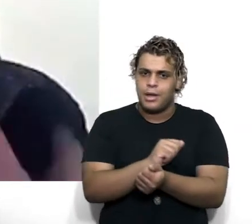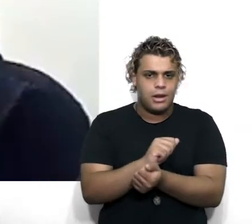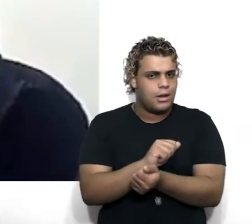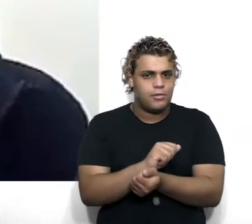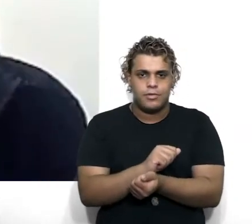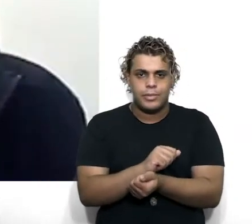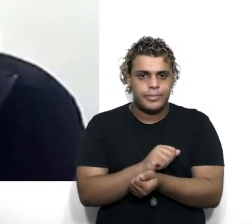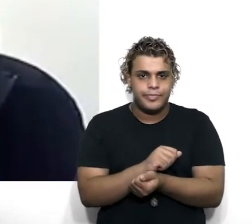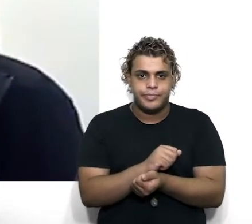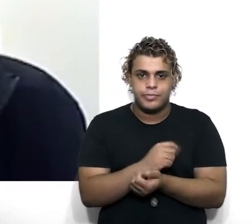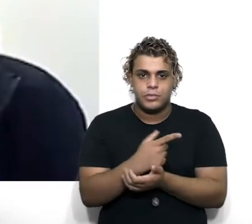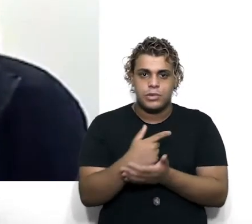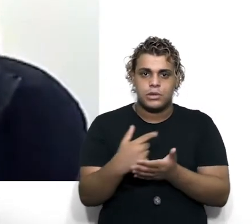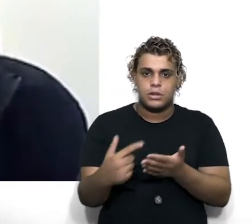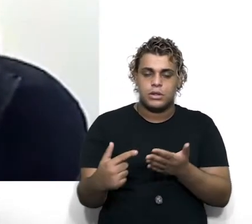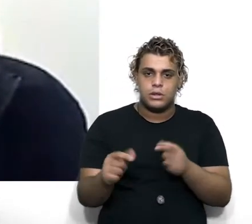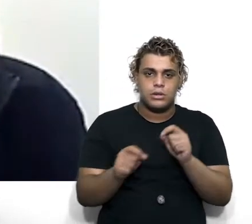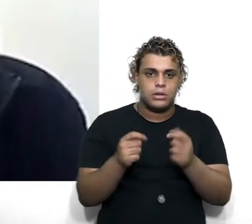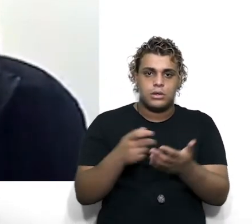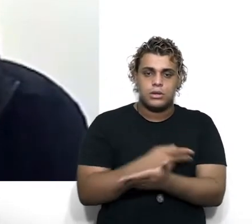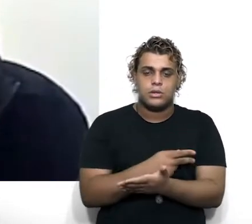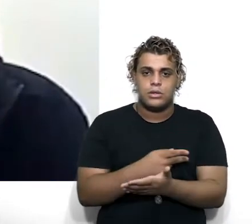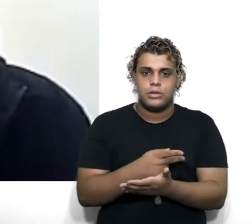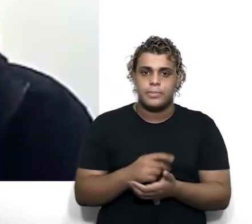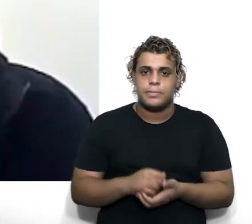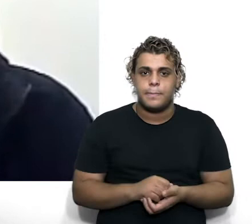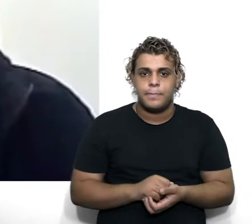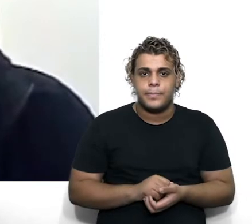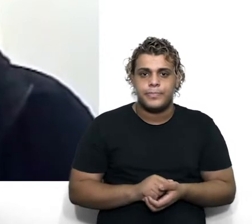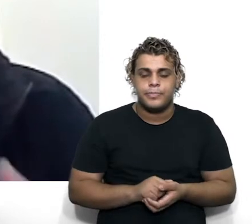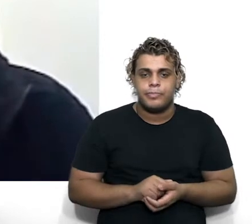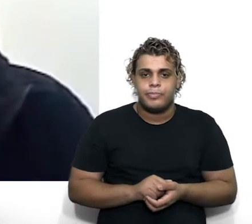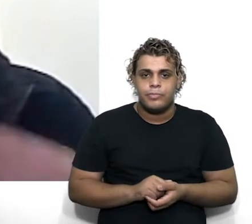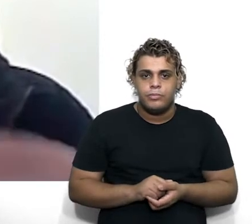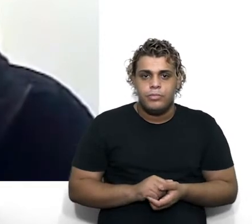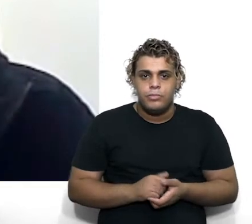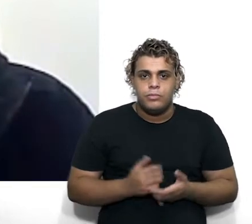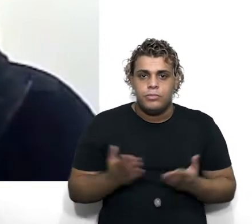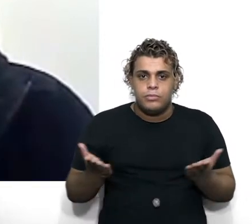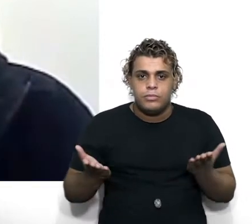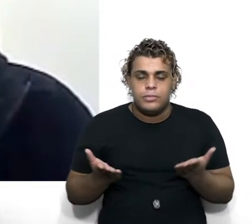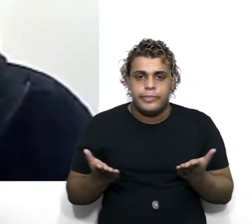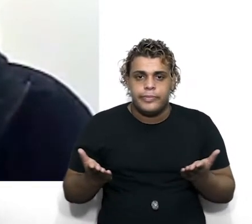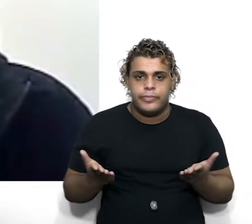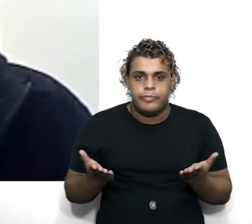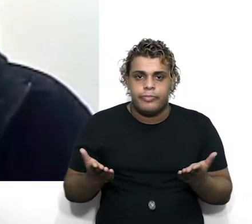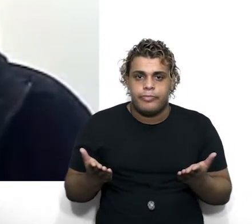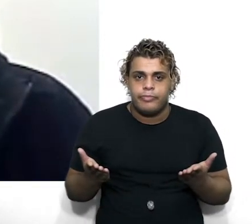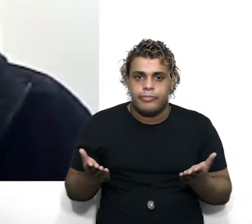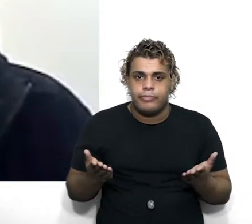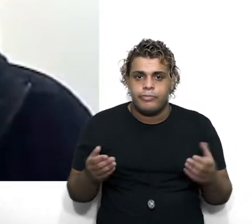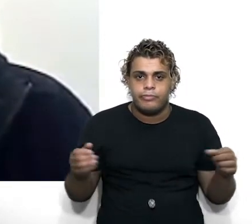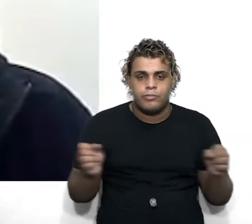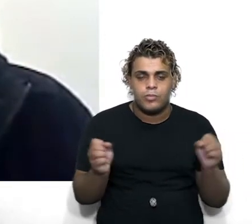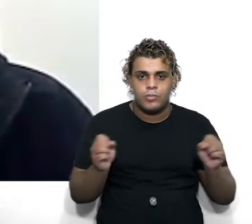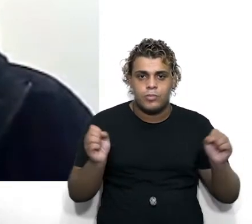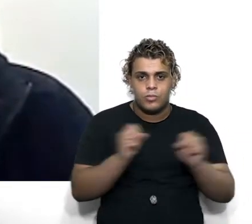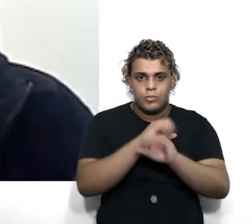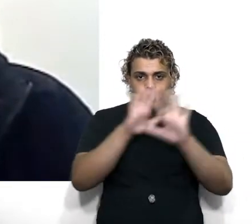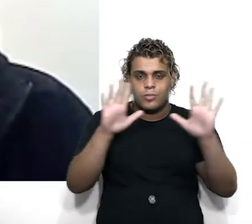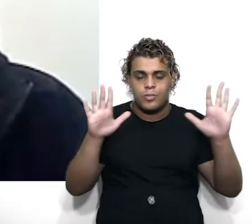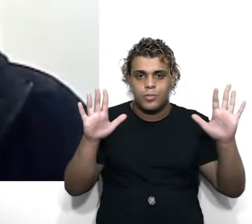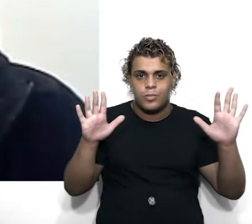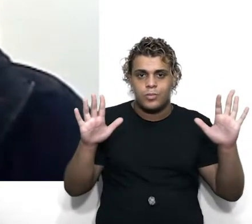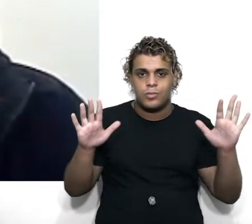sobre a realidade, escrevia praticamente em direto. E, portanto, foi uma experiência incrível, eu acabei